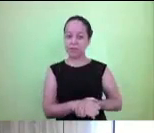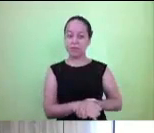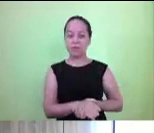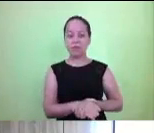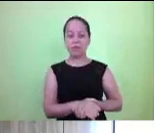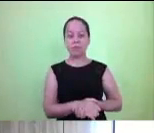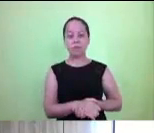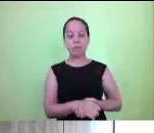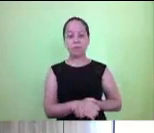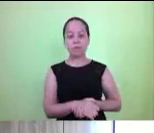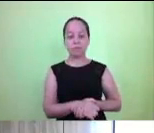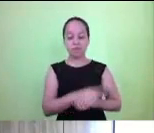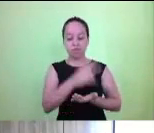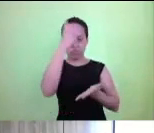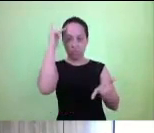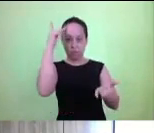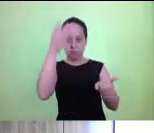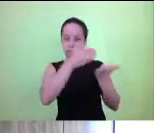14 classificados.